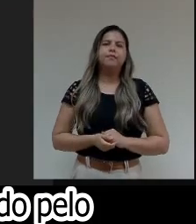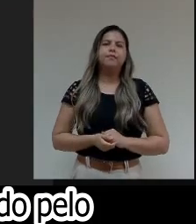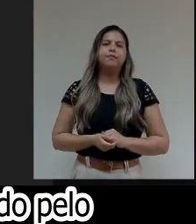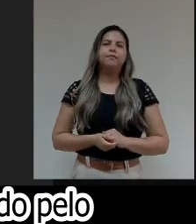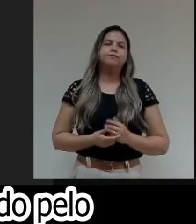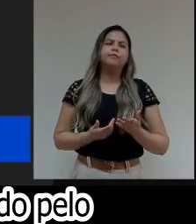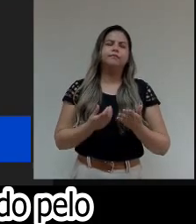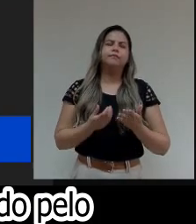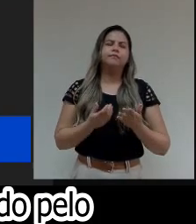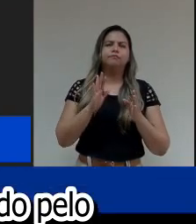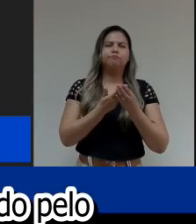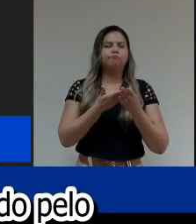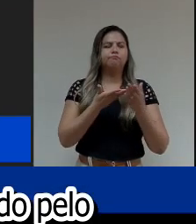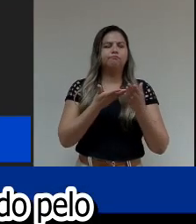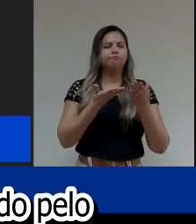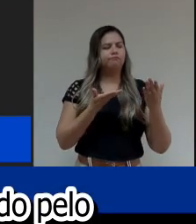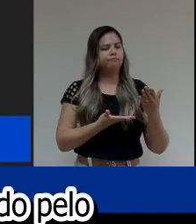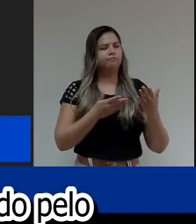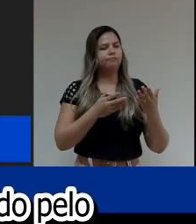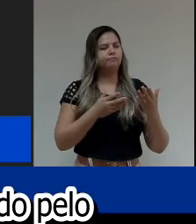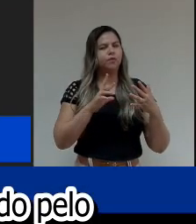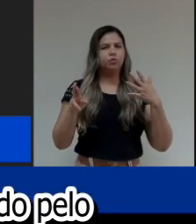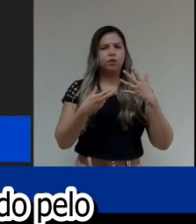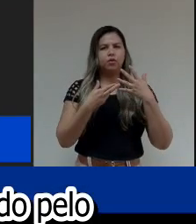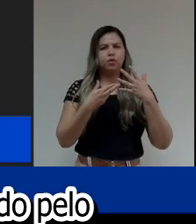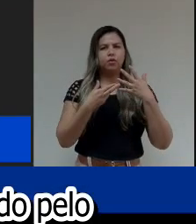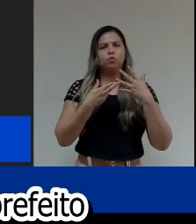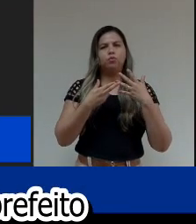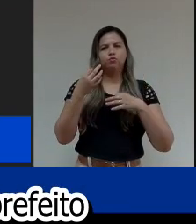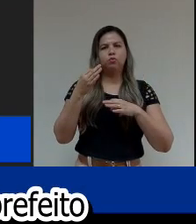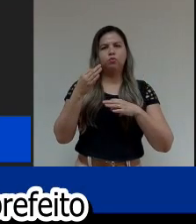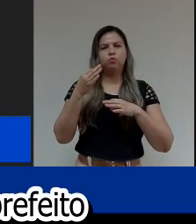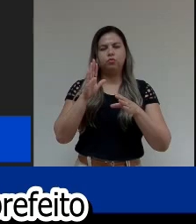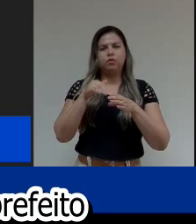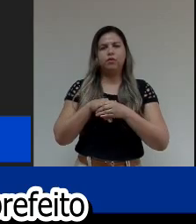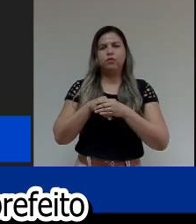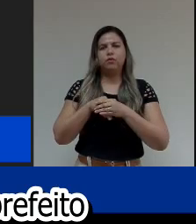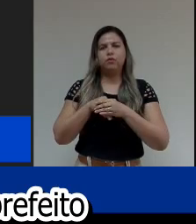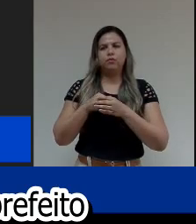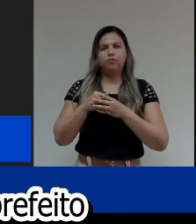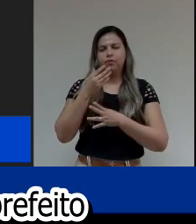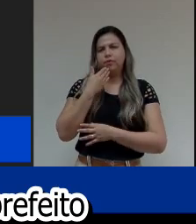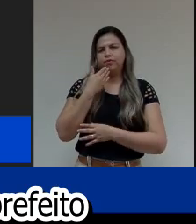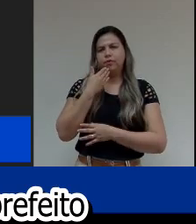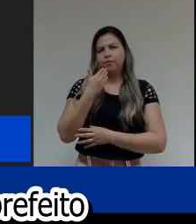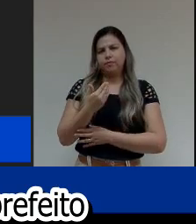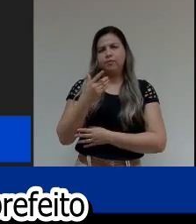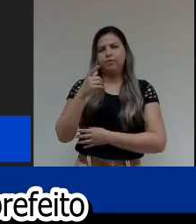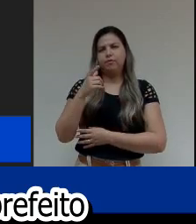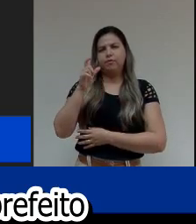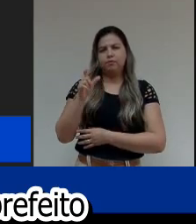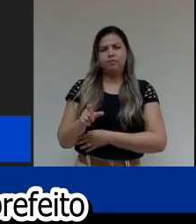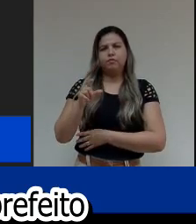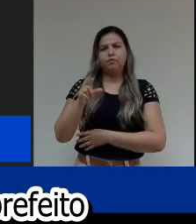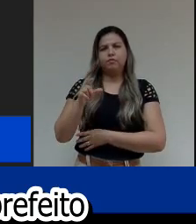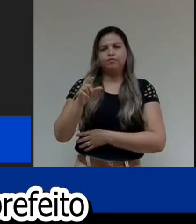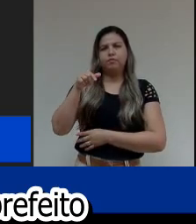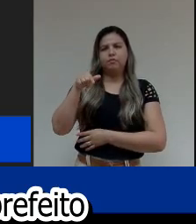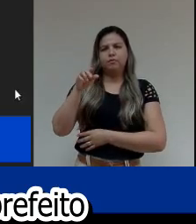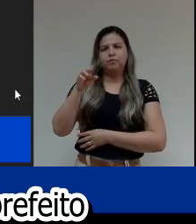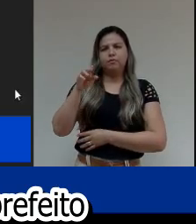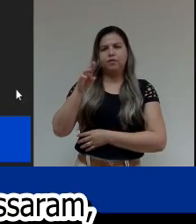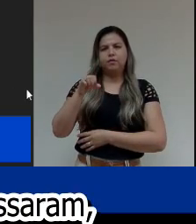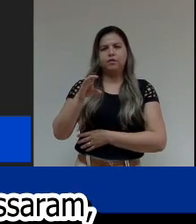Estes autos tratam sobre recurso eleitoral movido pelo senhor José Roberto Afonso Pantoja, candidato